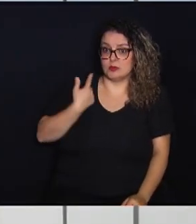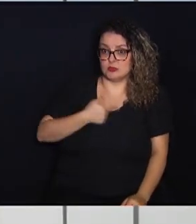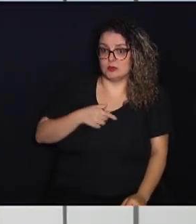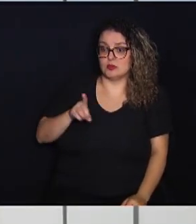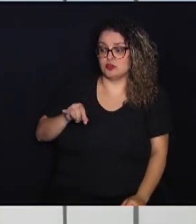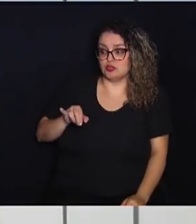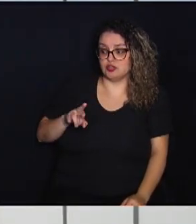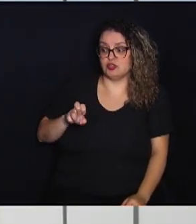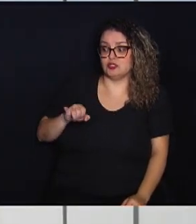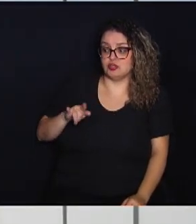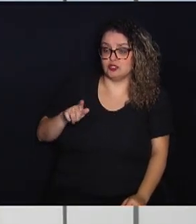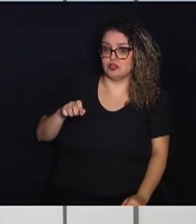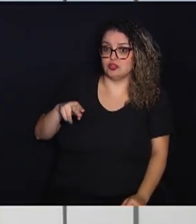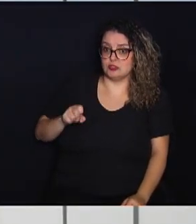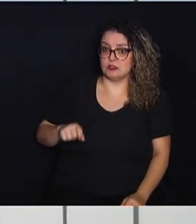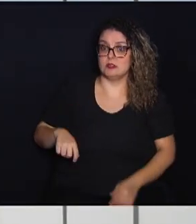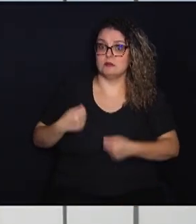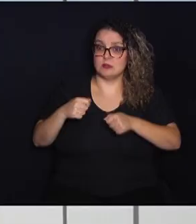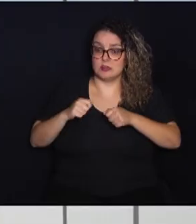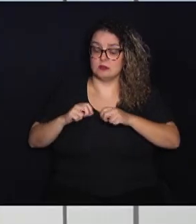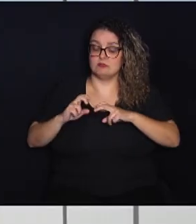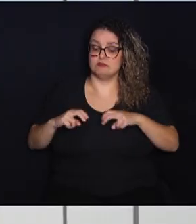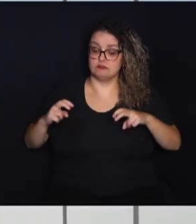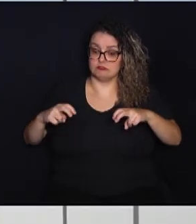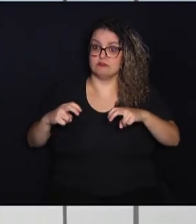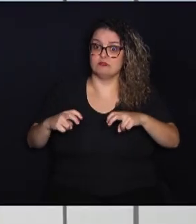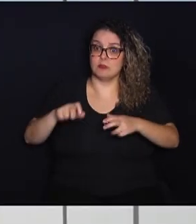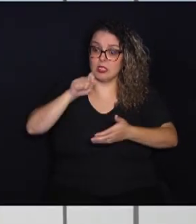dirigentes precisam sentar numa mesa e